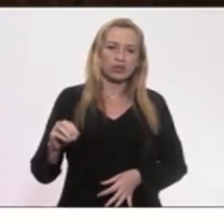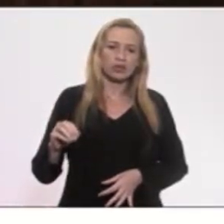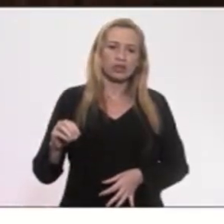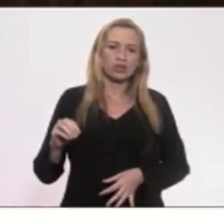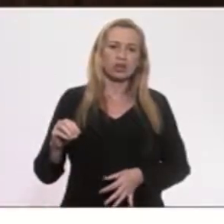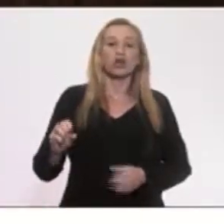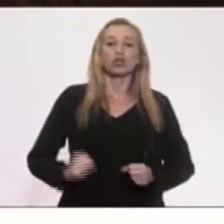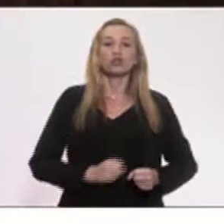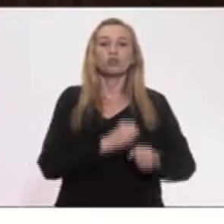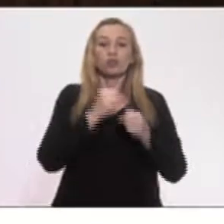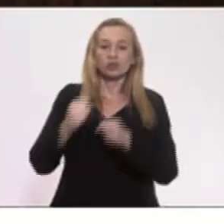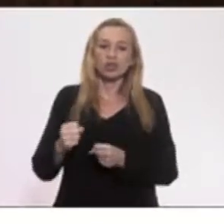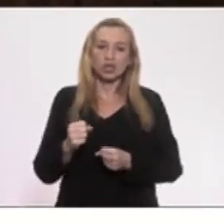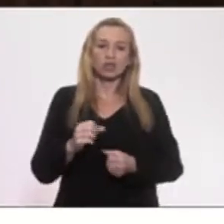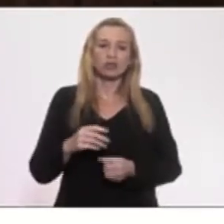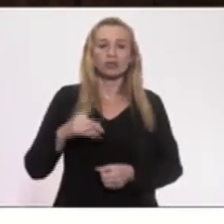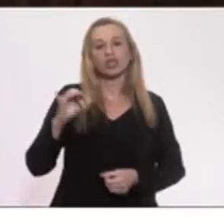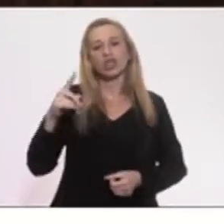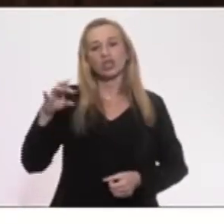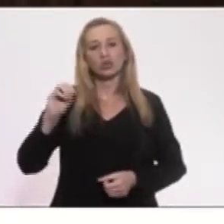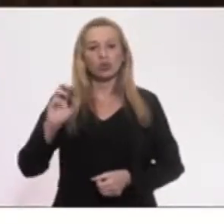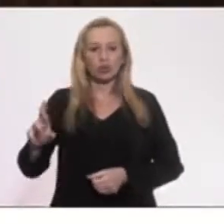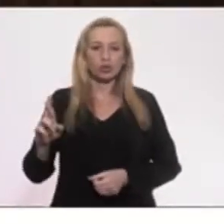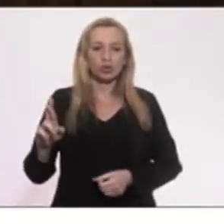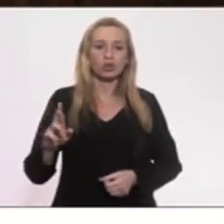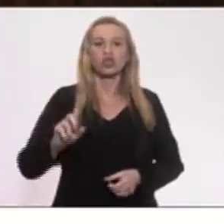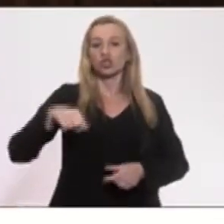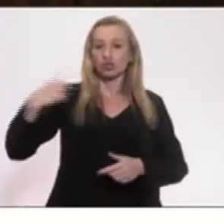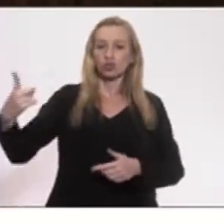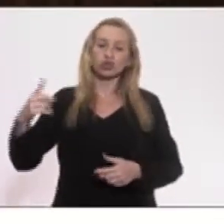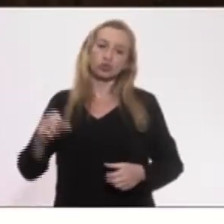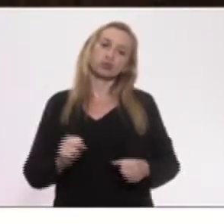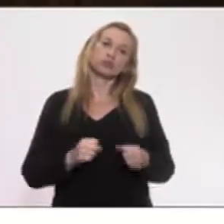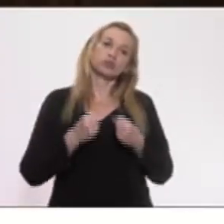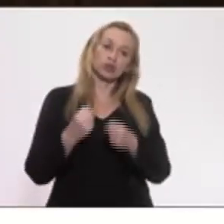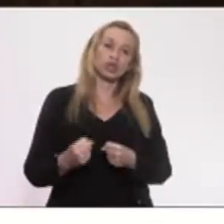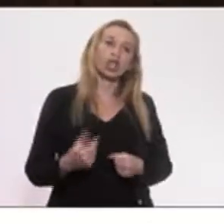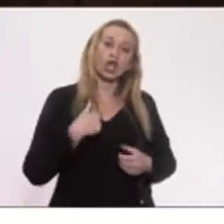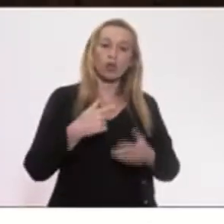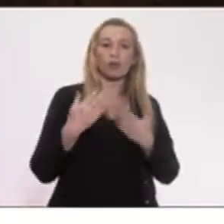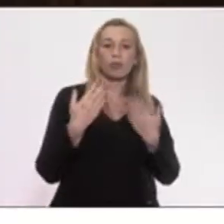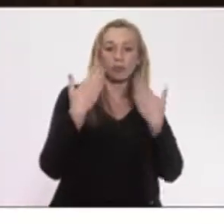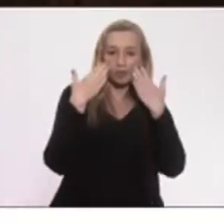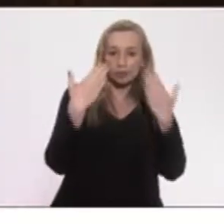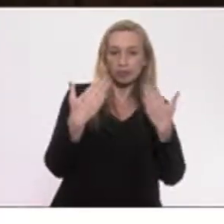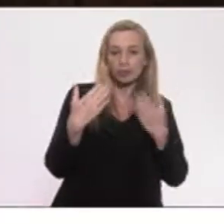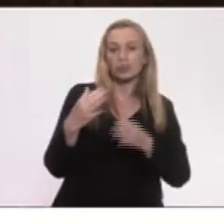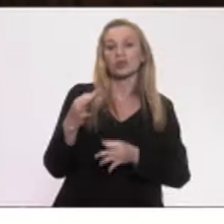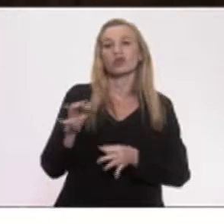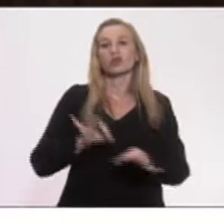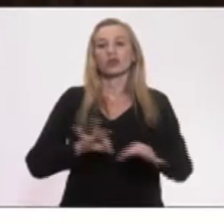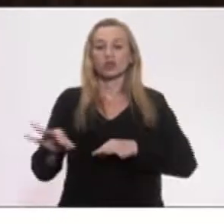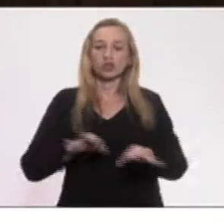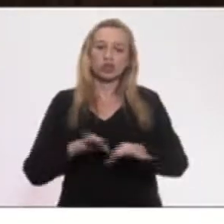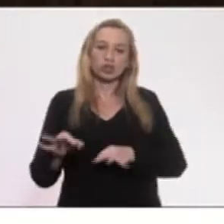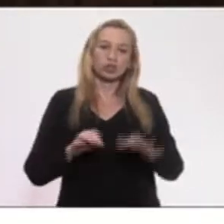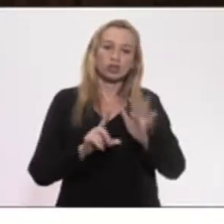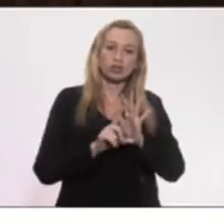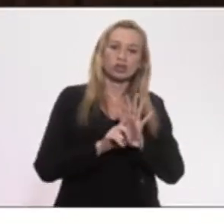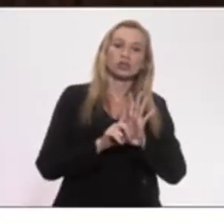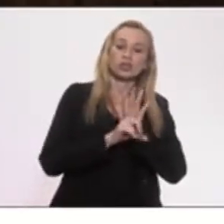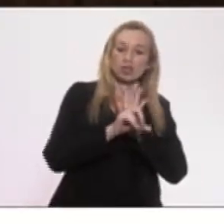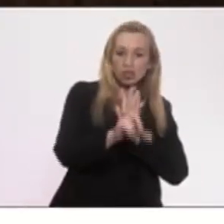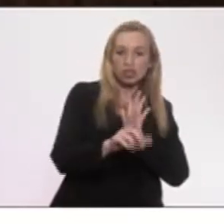poder moderador, acima de todos os outros poderes. Pois bem, eu apresentei um projeto de decreto legislativo, que já foi